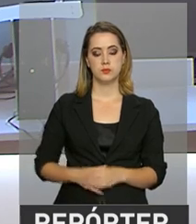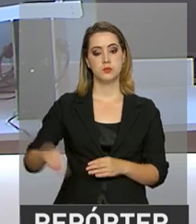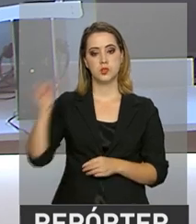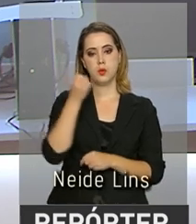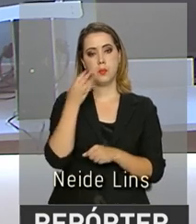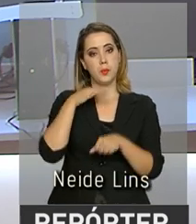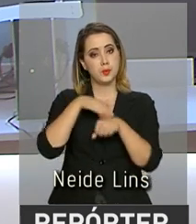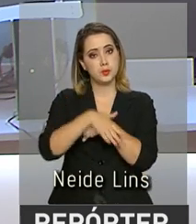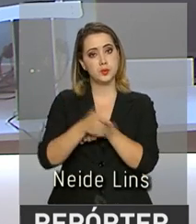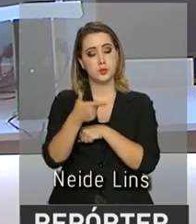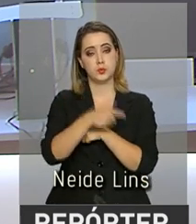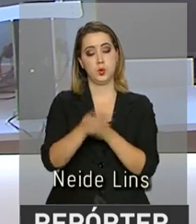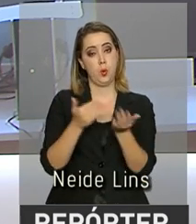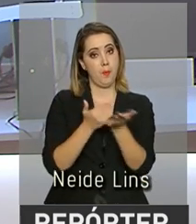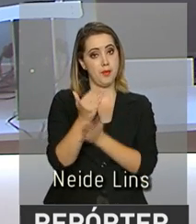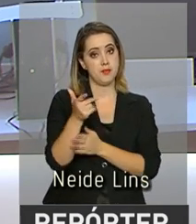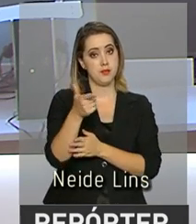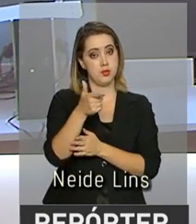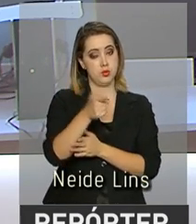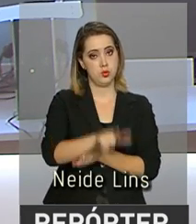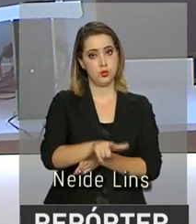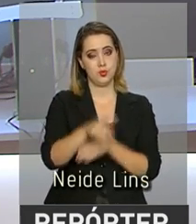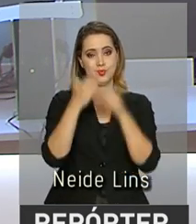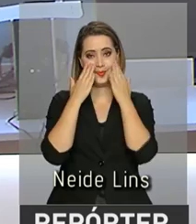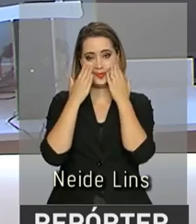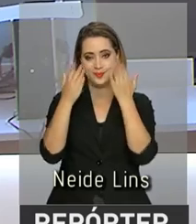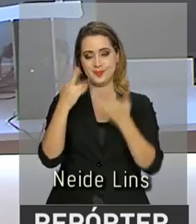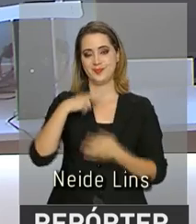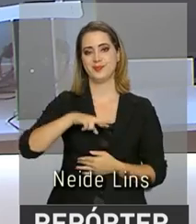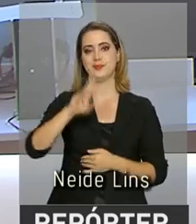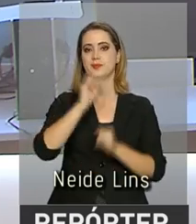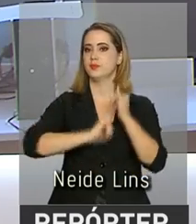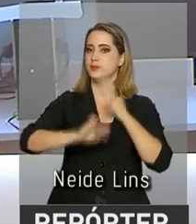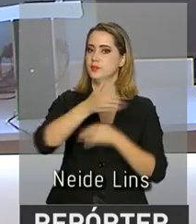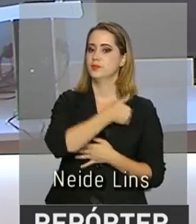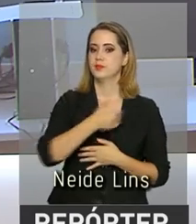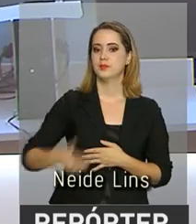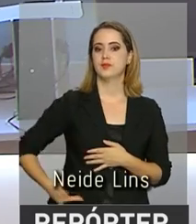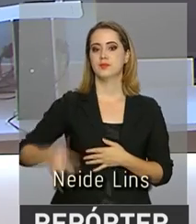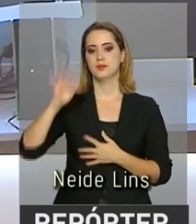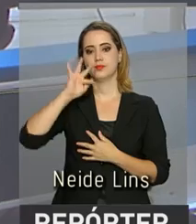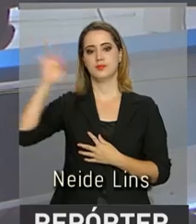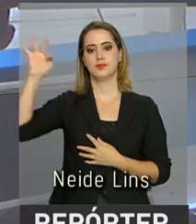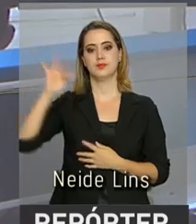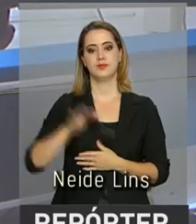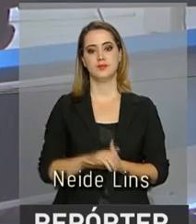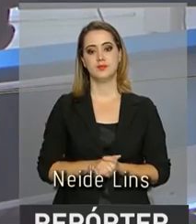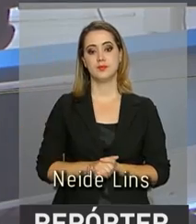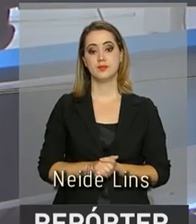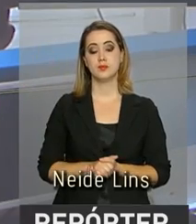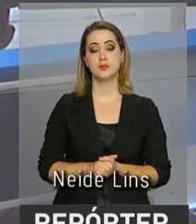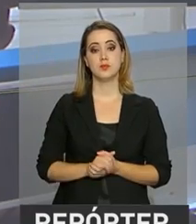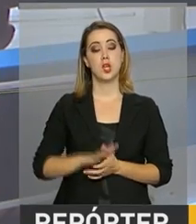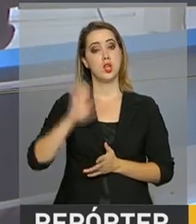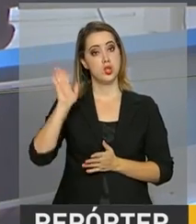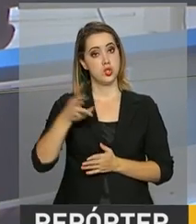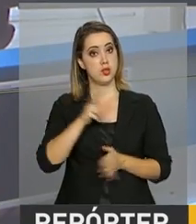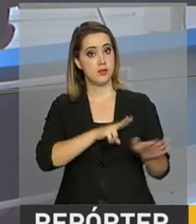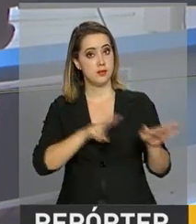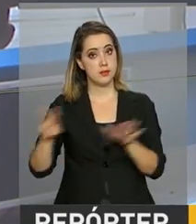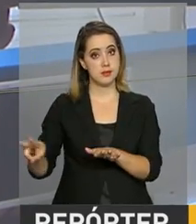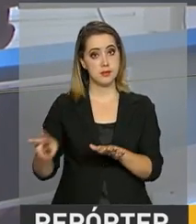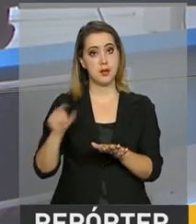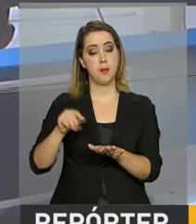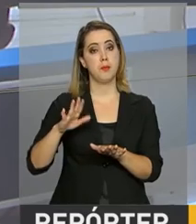Olá, boa noite. Começa agora mais uma edição do Repórter NBR com as notícias do governo federal. Estamos na Semana Nacional